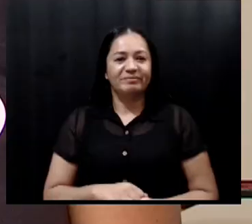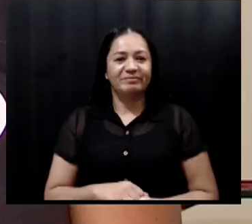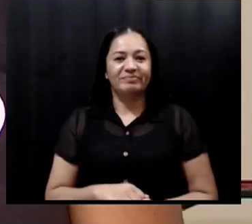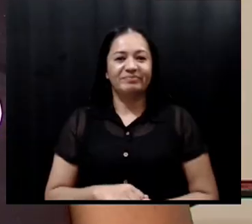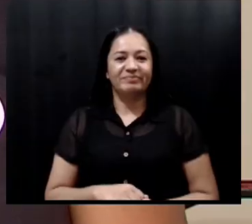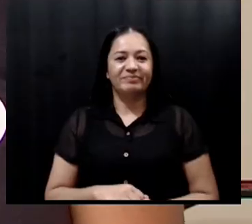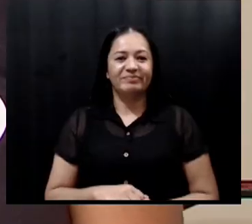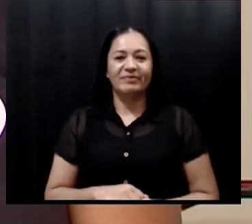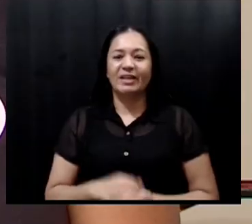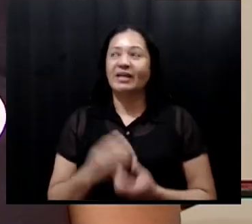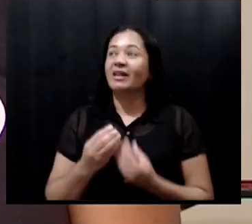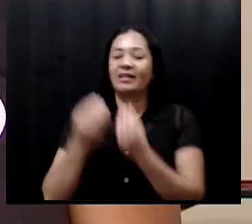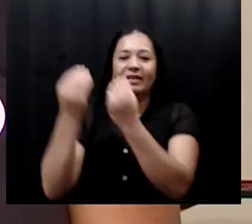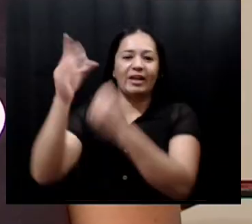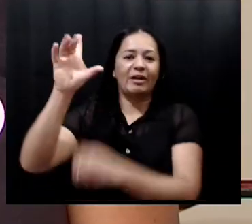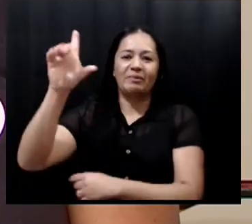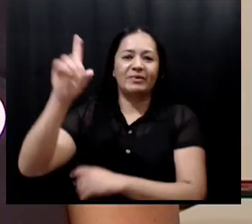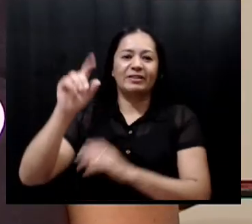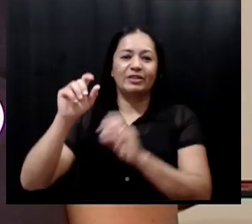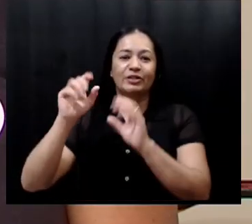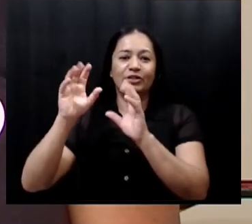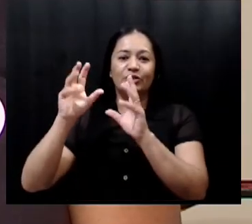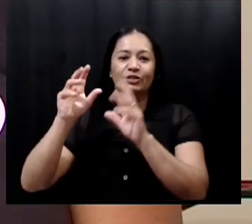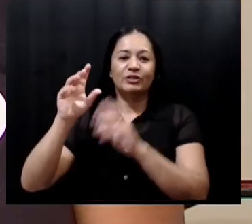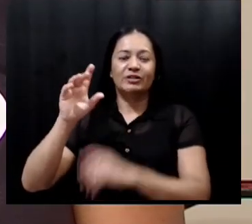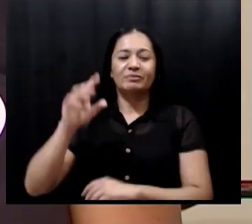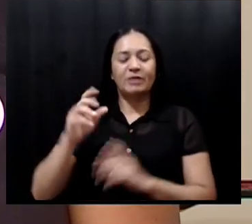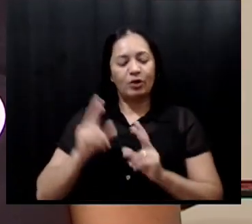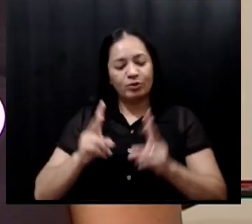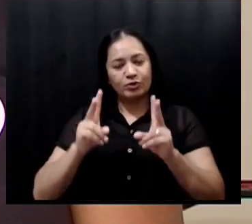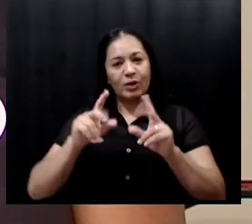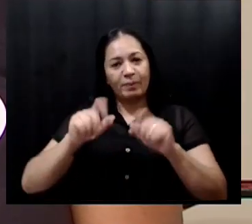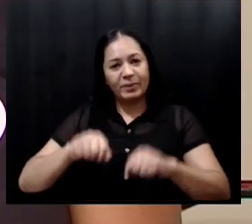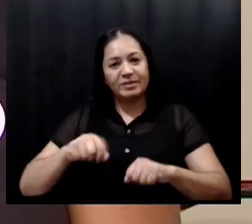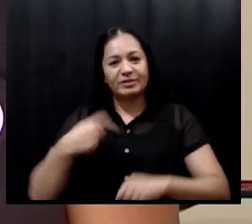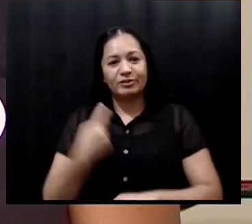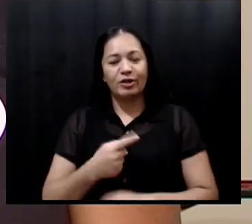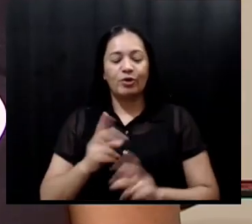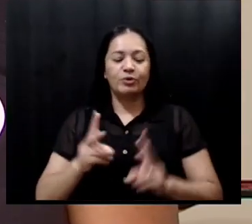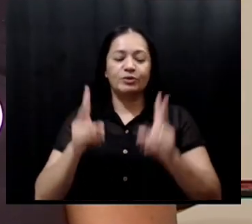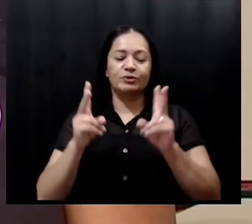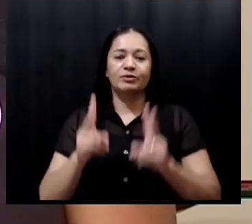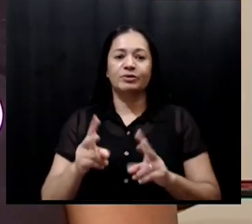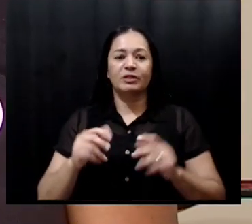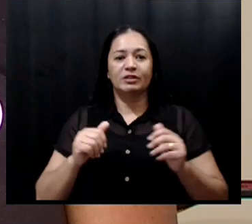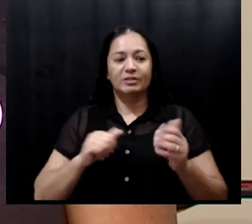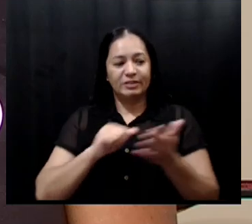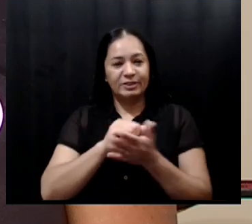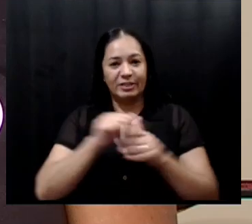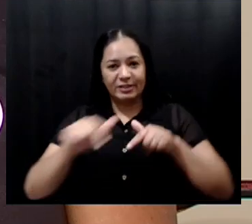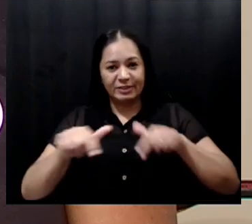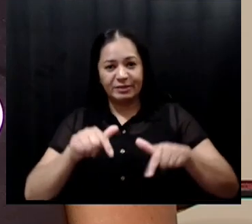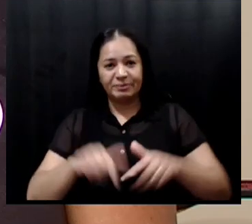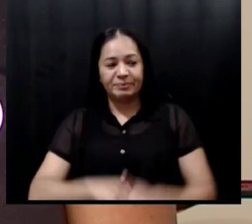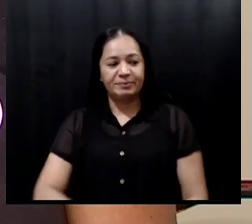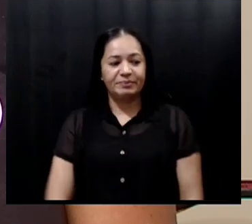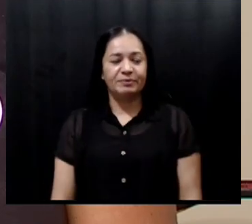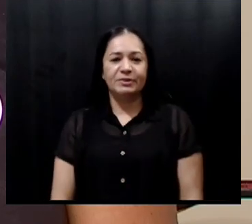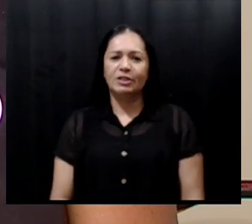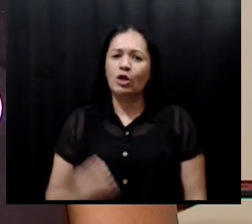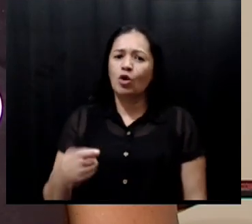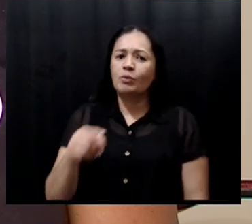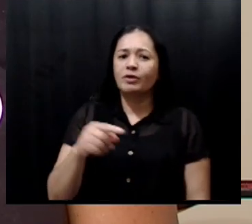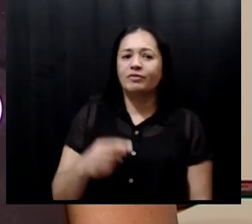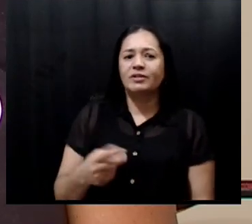para que possamos tocar, né, essa atividade do trabalho. Como que você se vê assim, então,